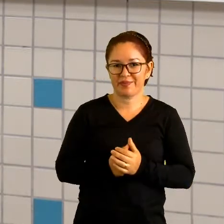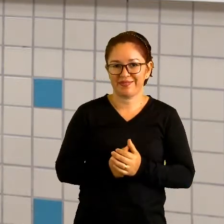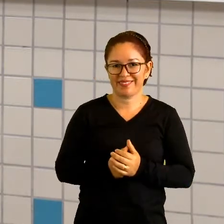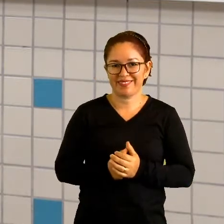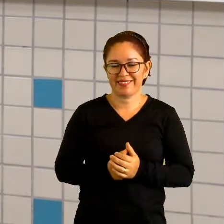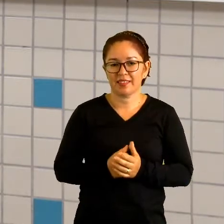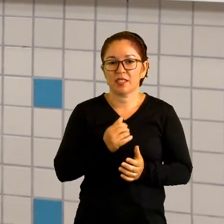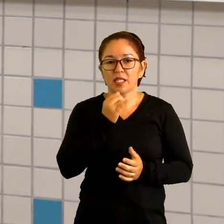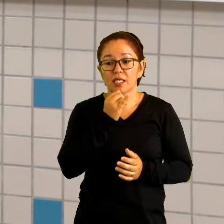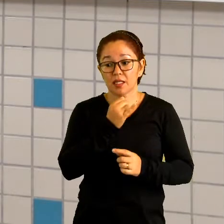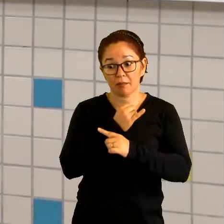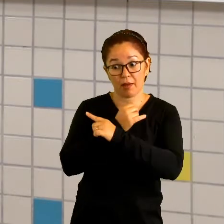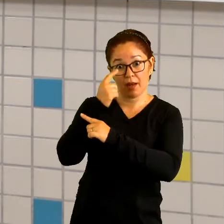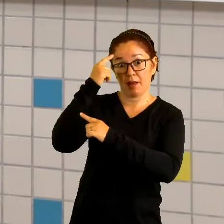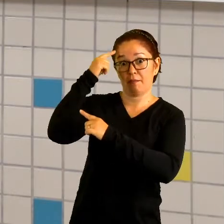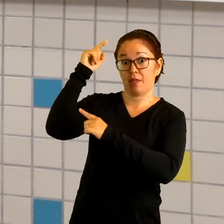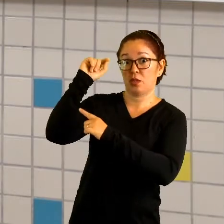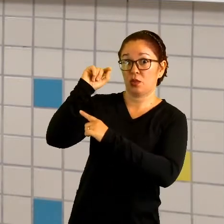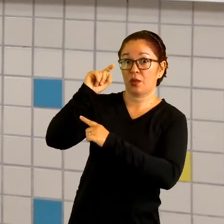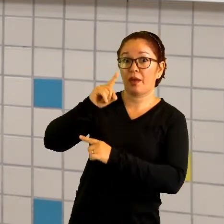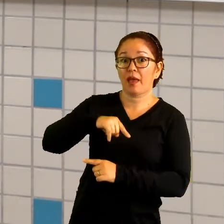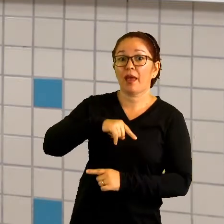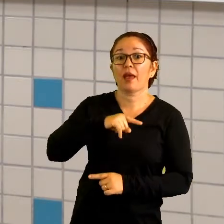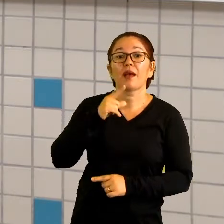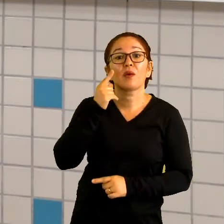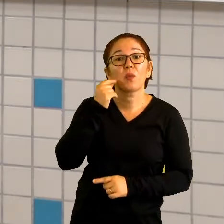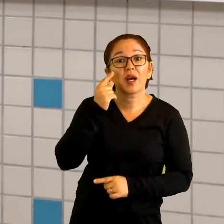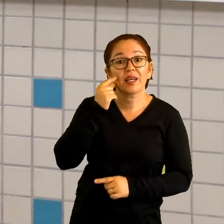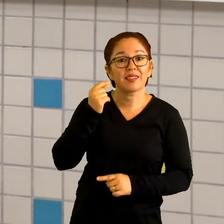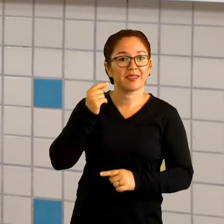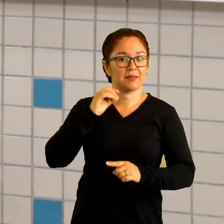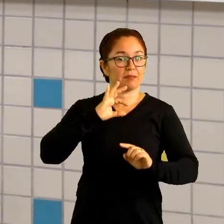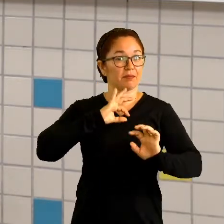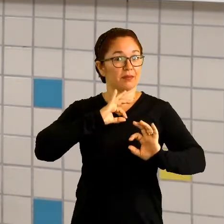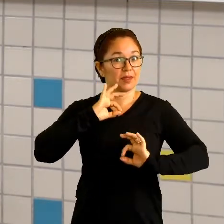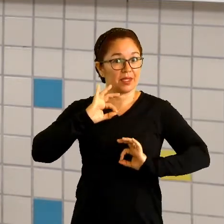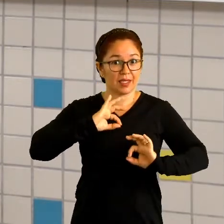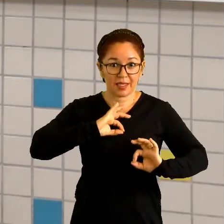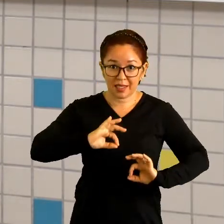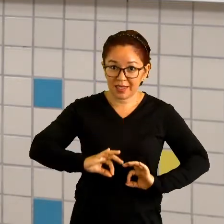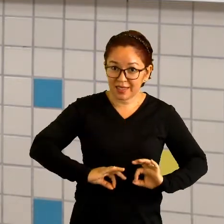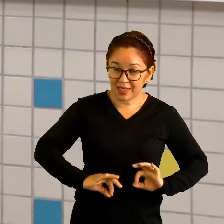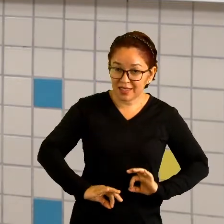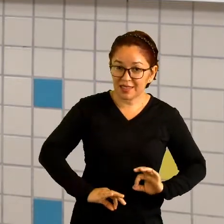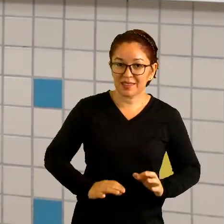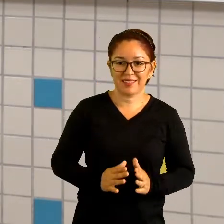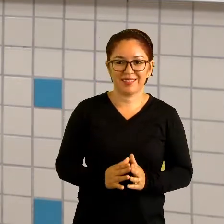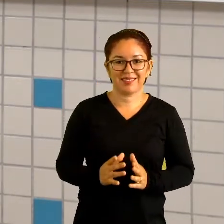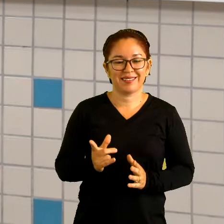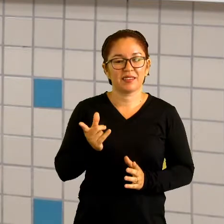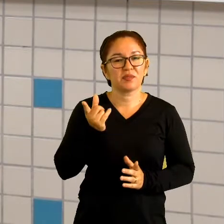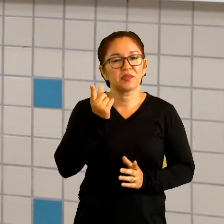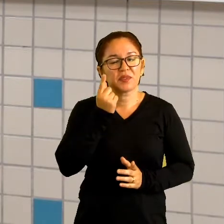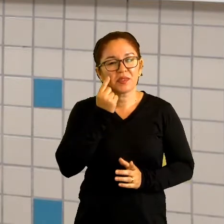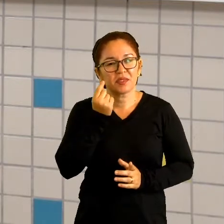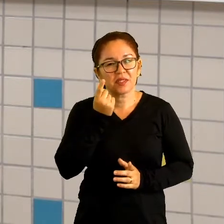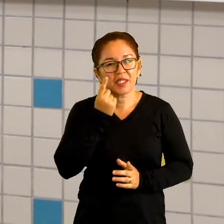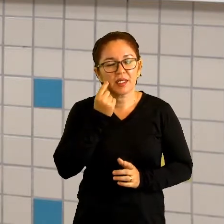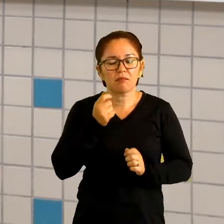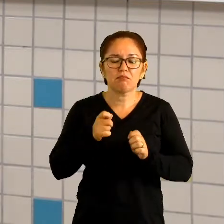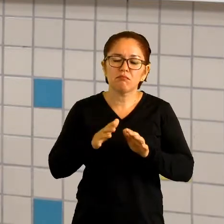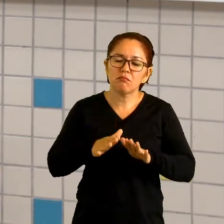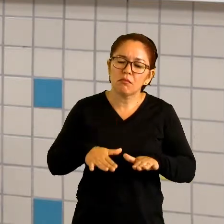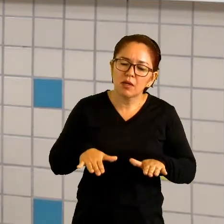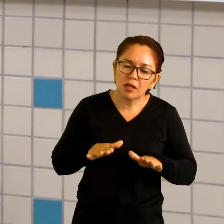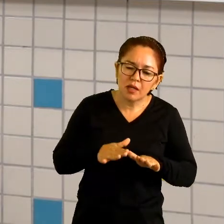que Fava pensou é um gatinho. Ele é malhado, ele é um gatinho malhado, mansinho